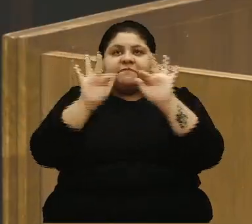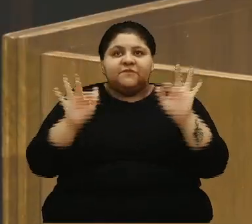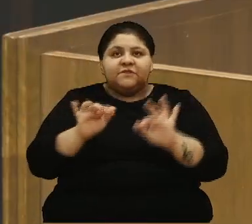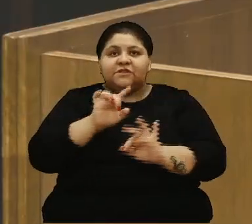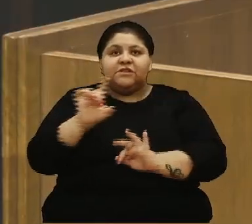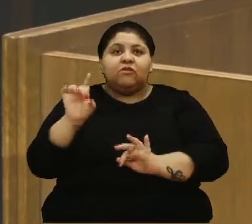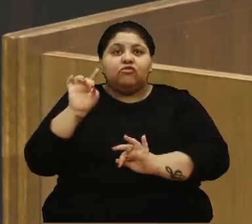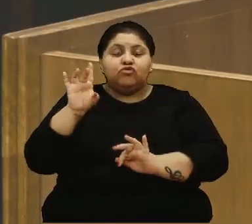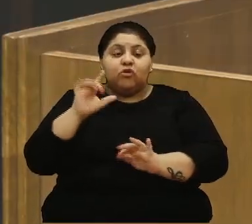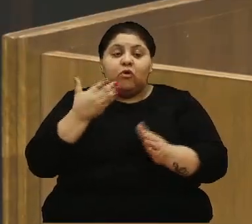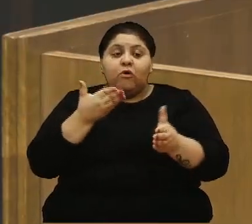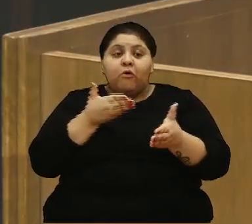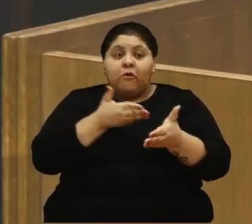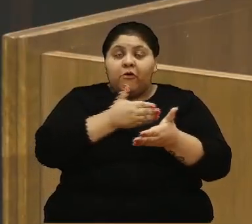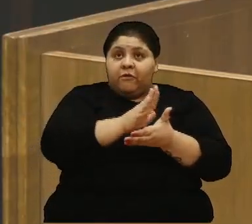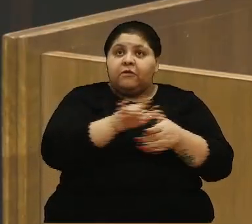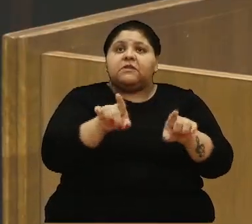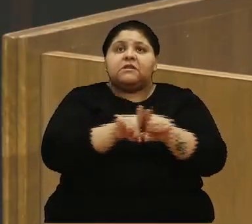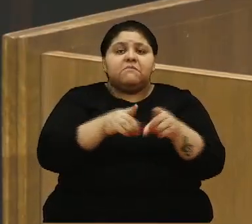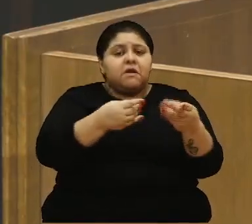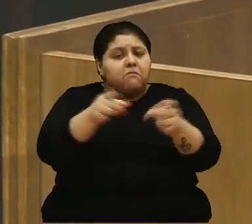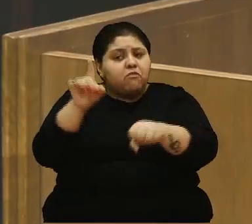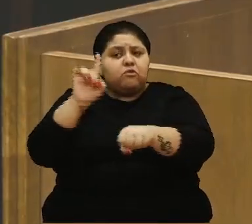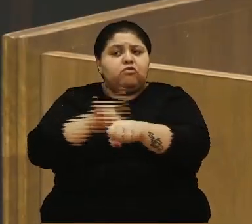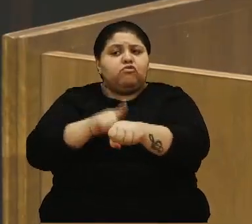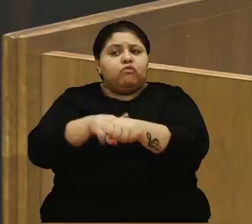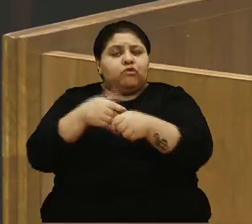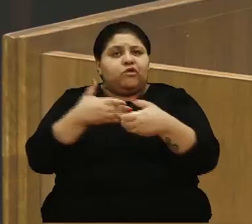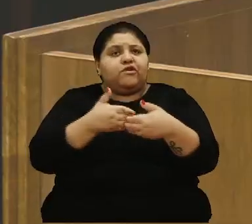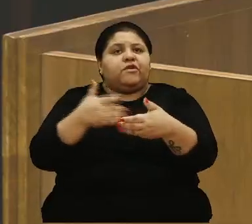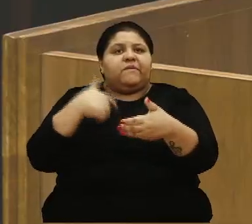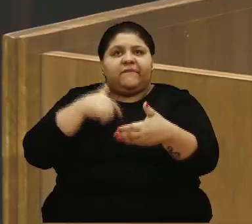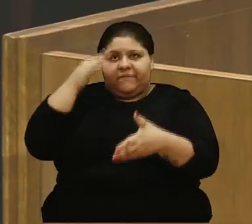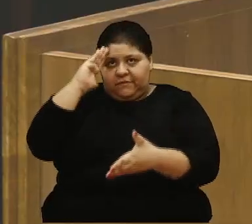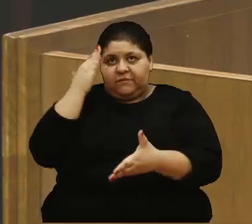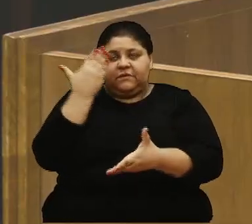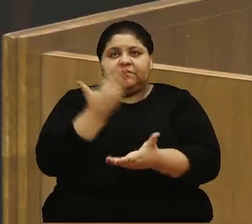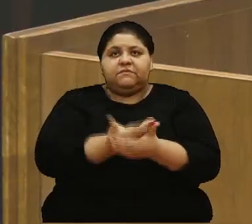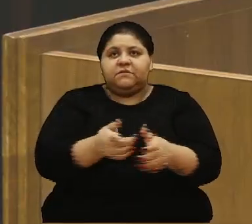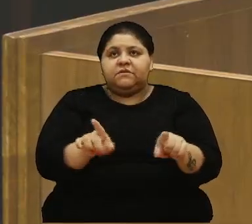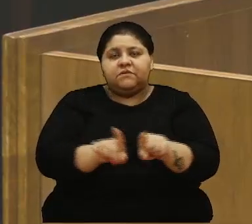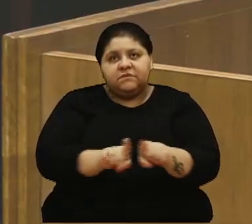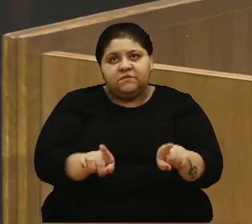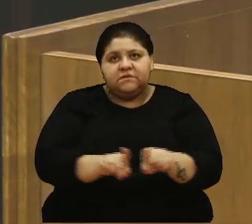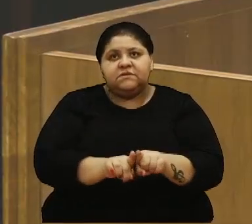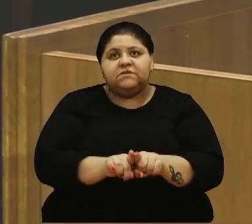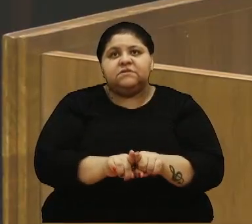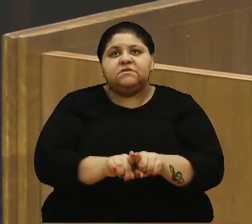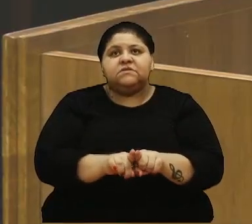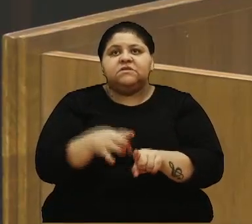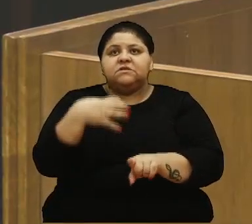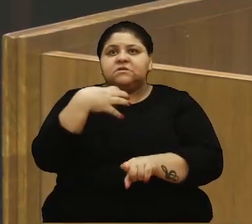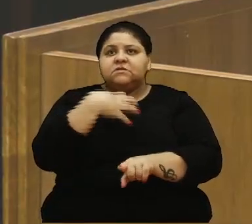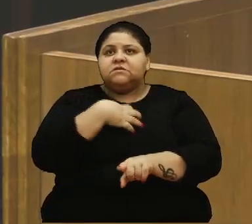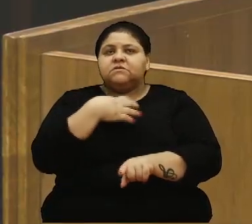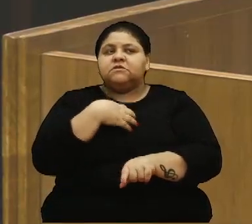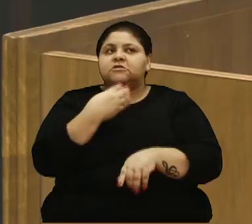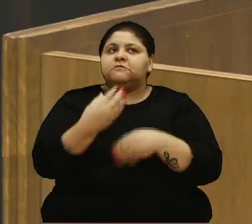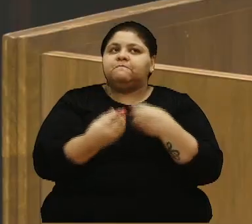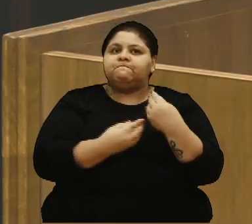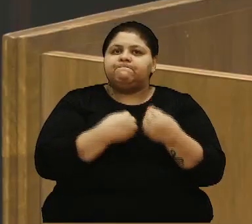só foi, como foi, e ficou bastante tempo acompanhando, e tenho certeza que foi também, de uma certa maneira,